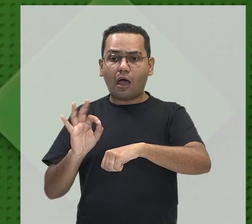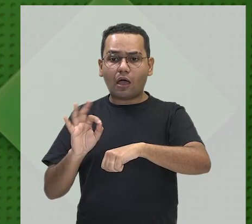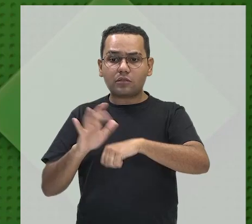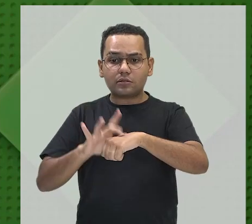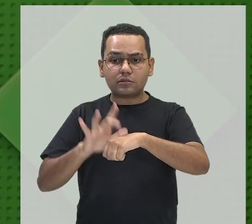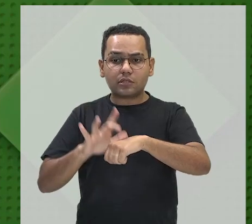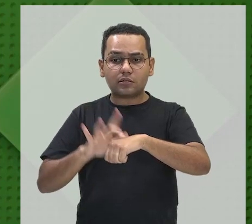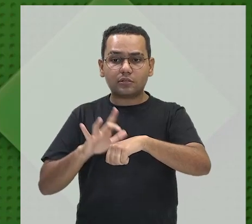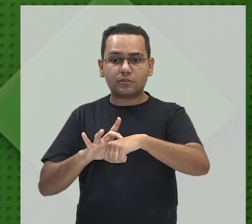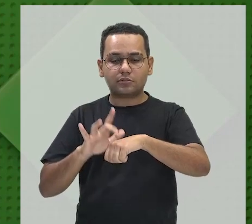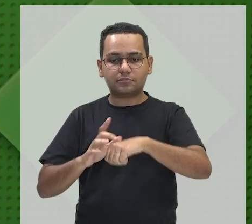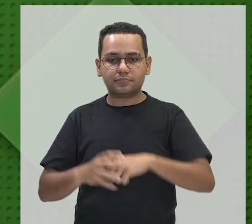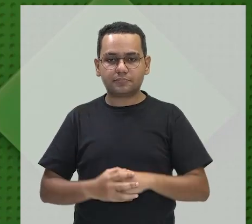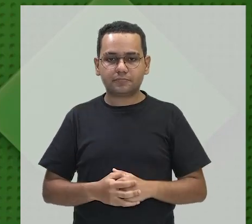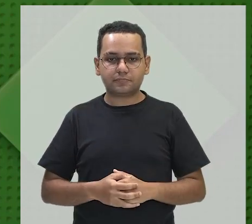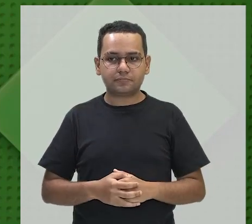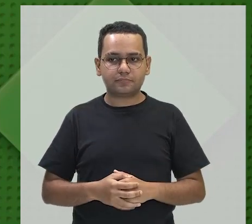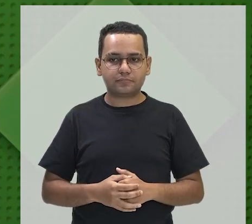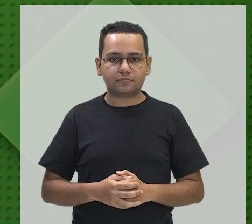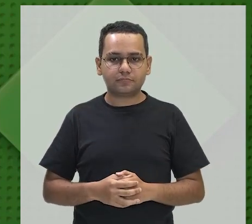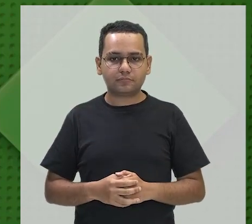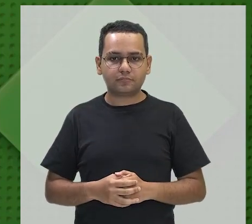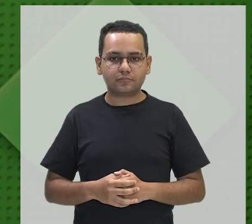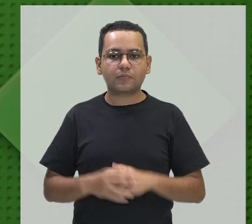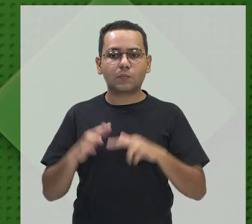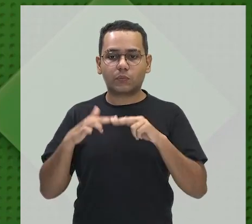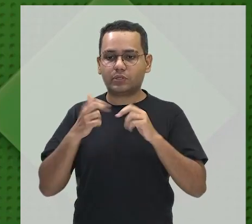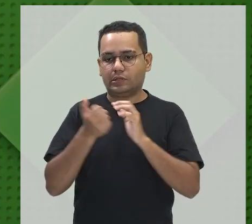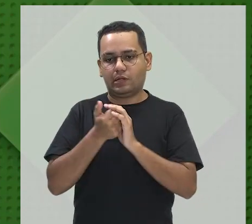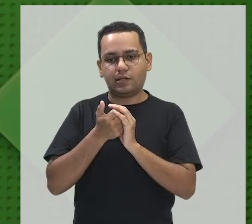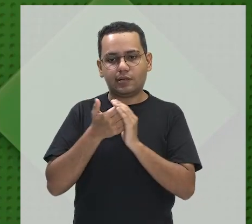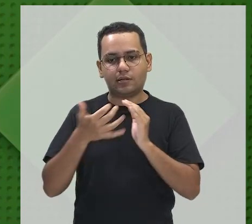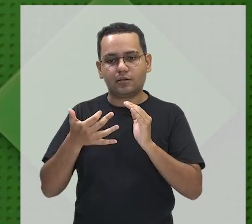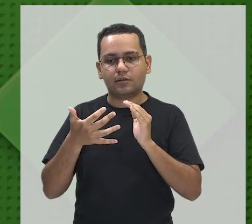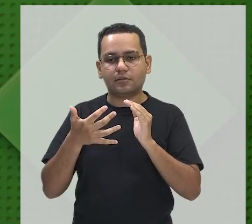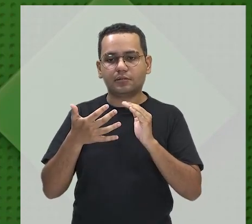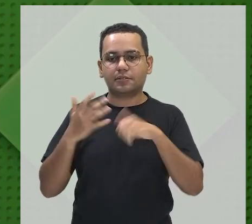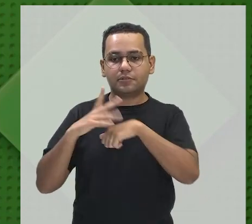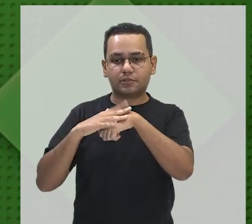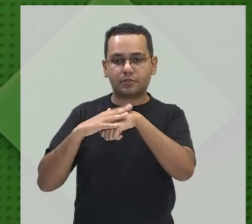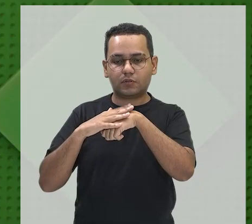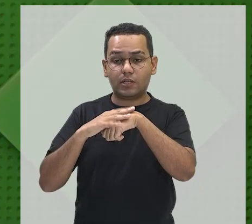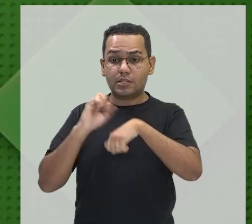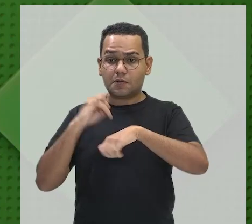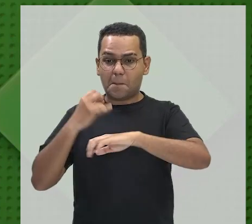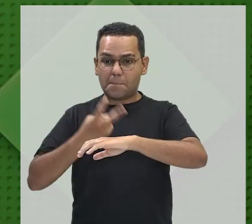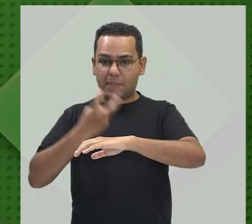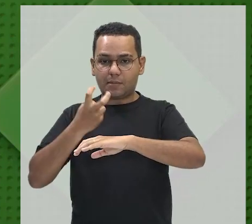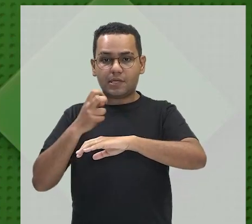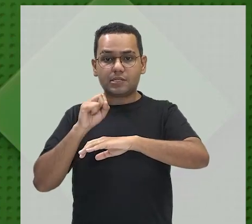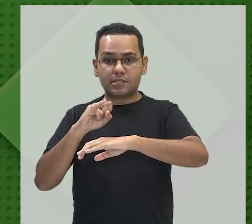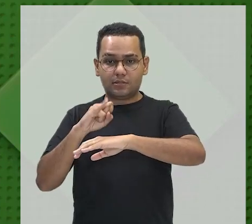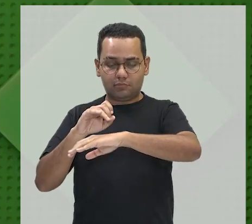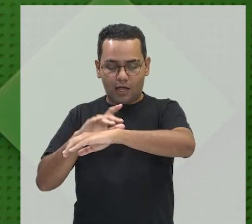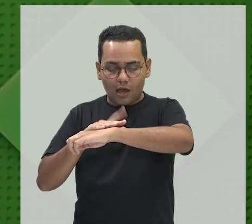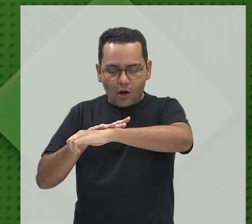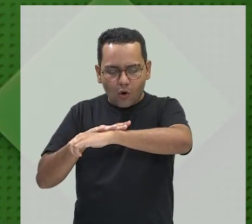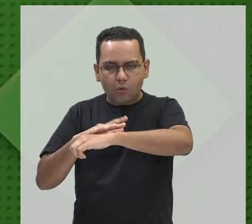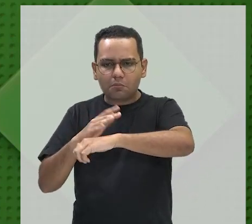perde a sensibilidade. Então, uma característica bem comum para a pessoa identificar rapidamente ali a hanseníase